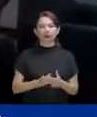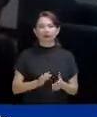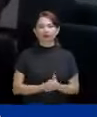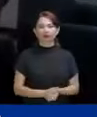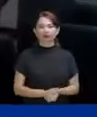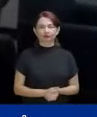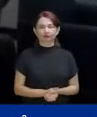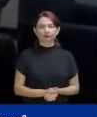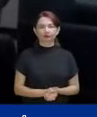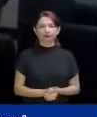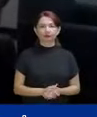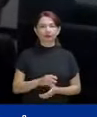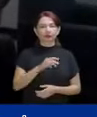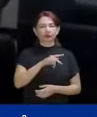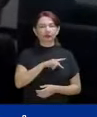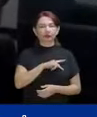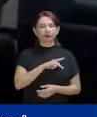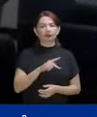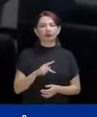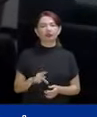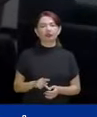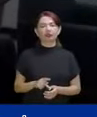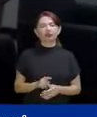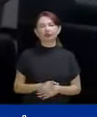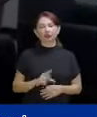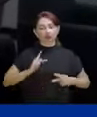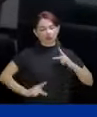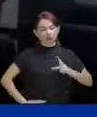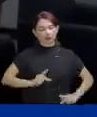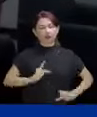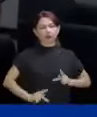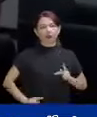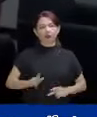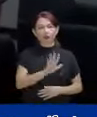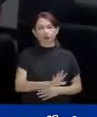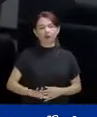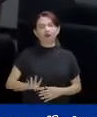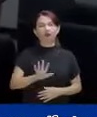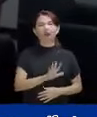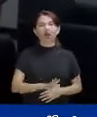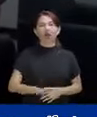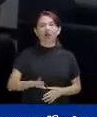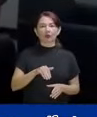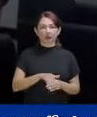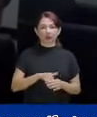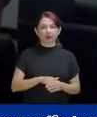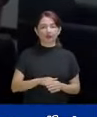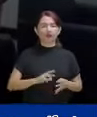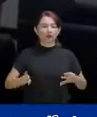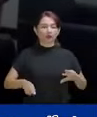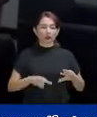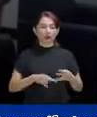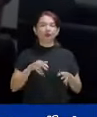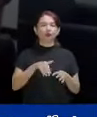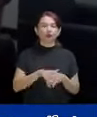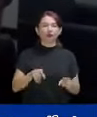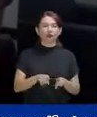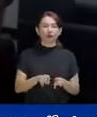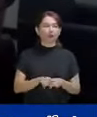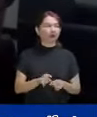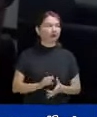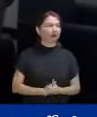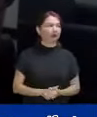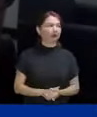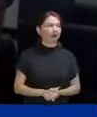apelo. A Procuradoria Regional Eleitoral opinou pelo conhecimento e provimento do presente recurso eleitoral.